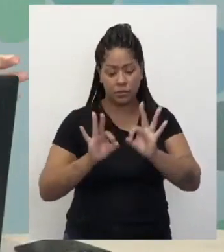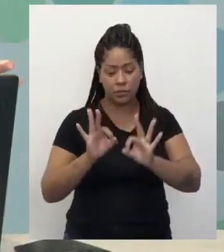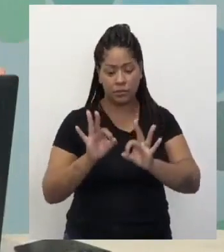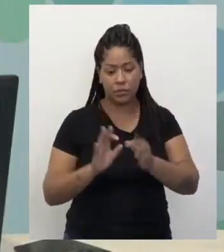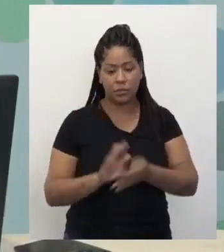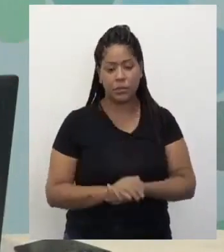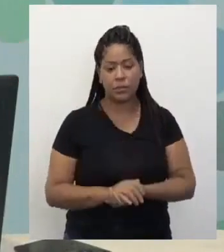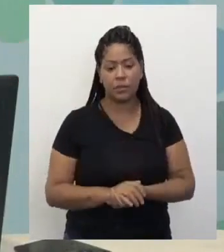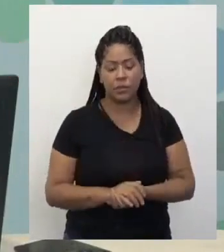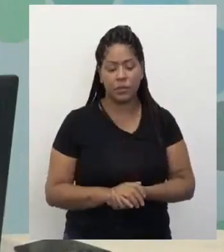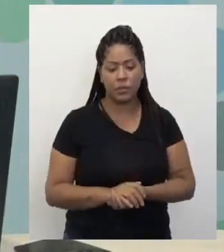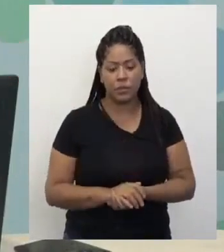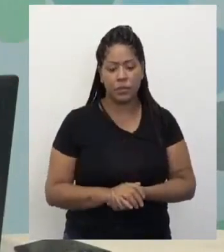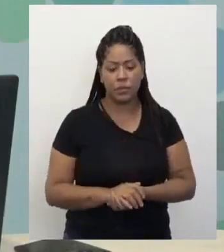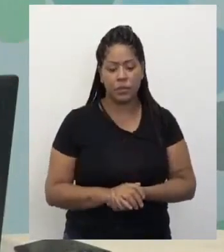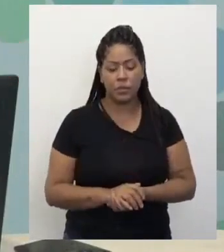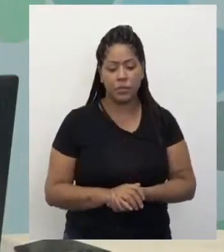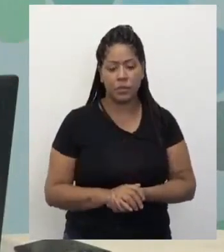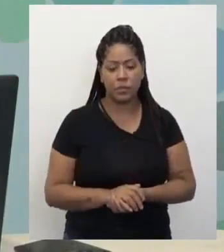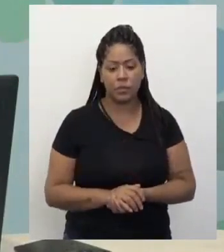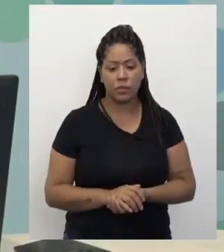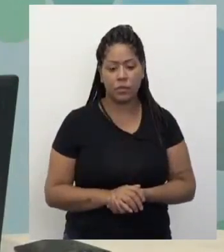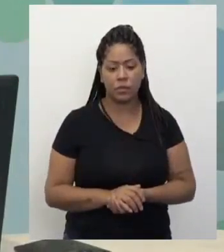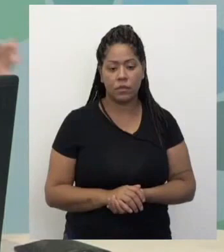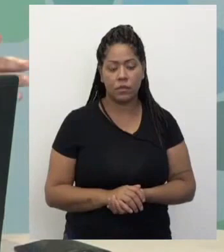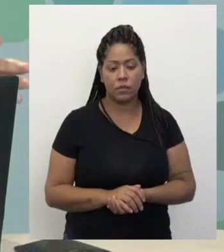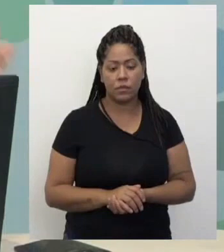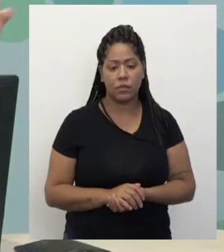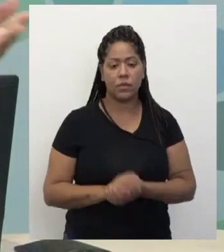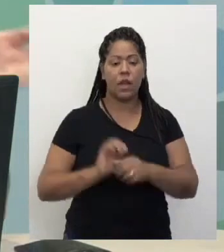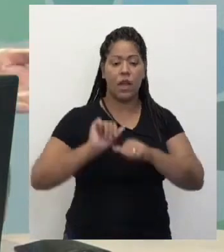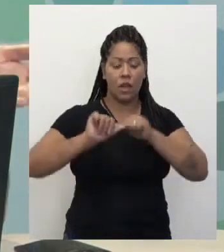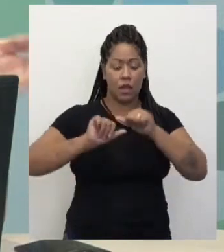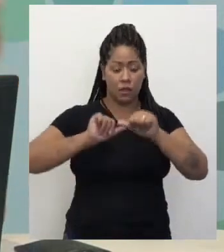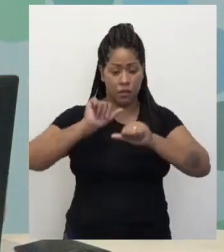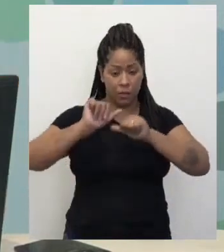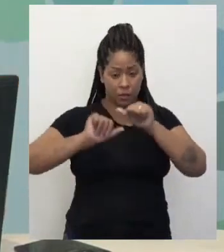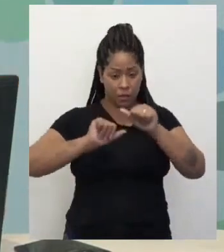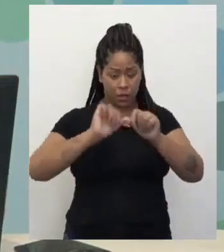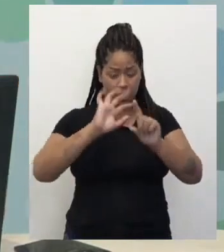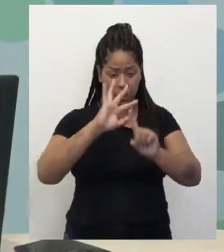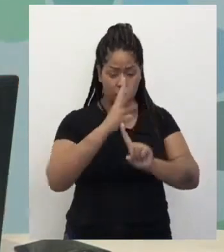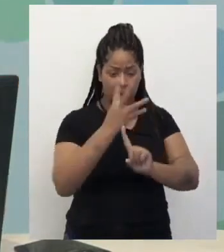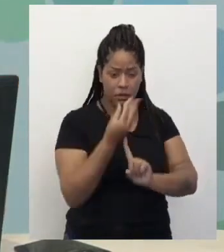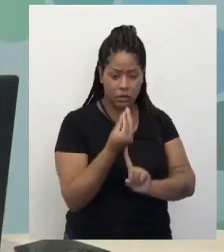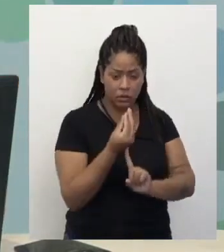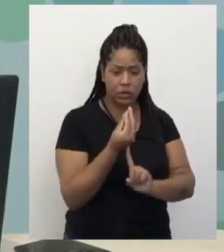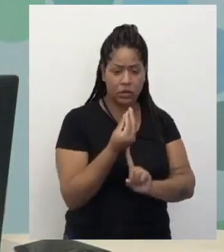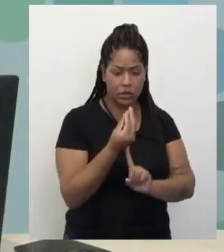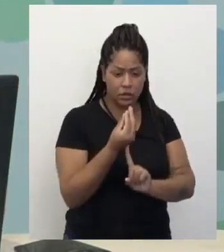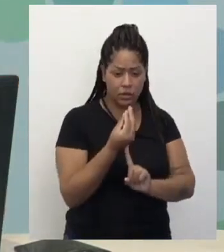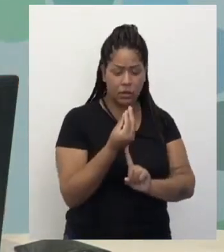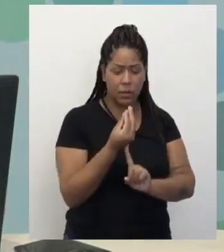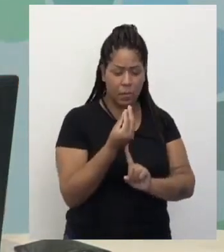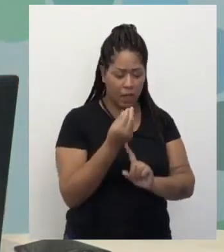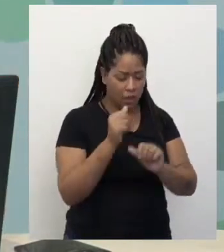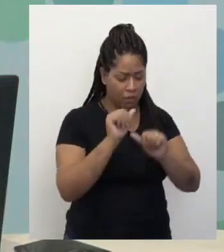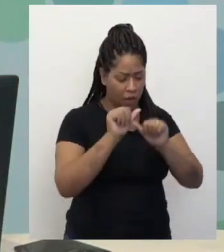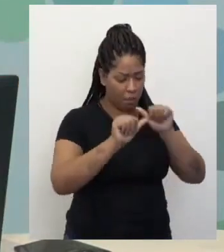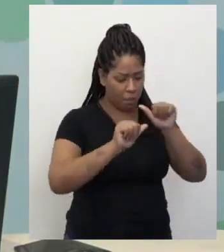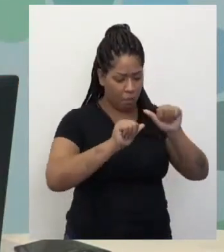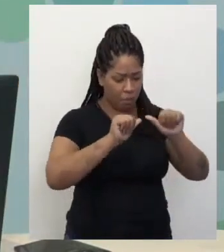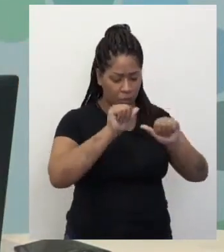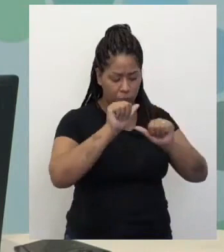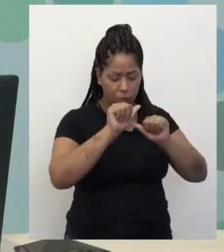se perdem. Isso a gente consegue identificar na arte medieval e também na arte bizantina. Mas a gente não vai falar